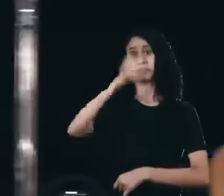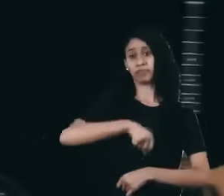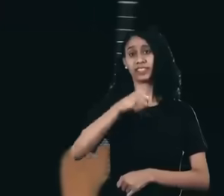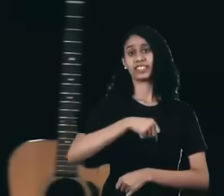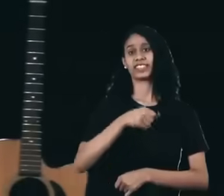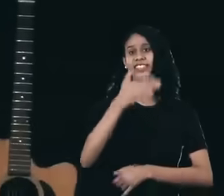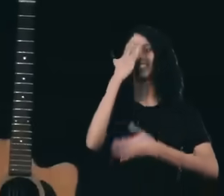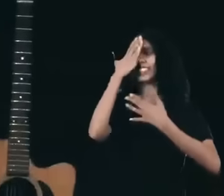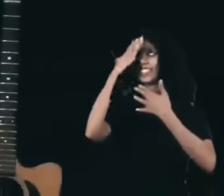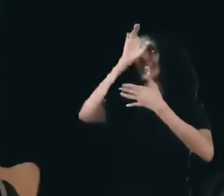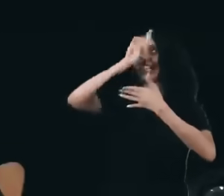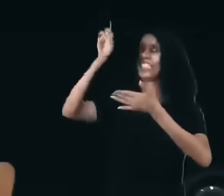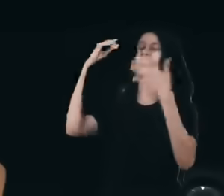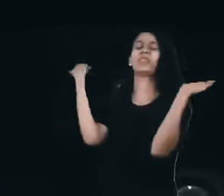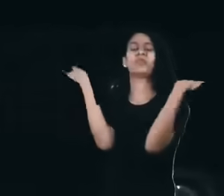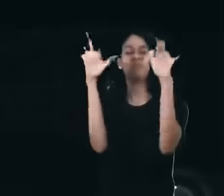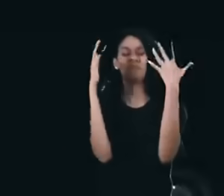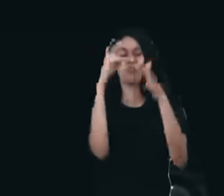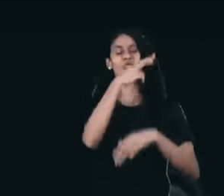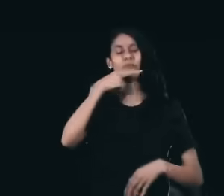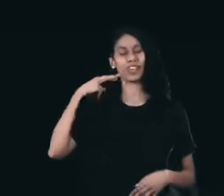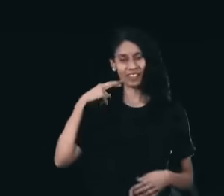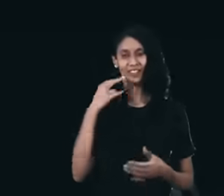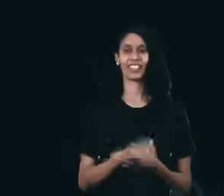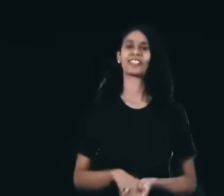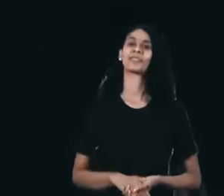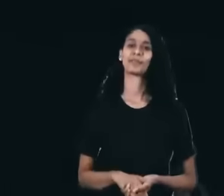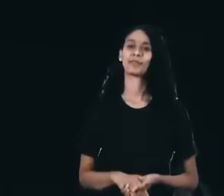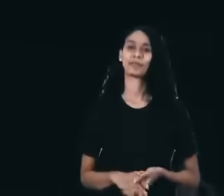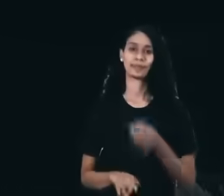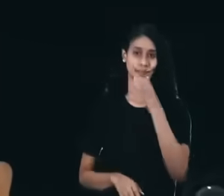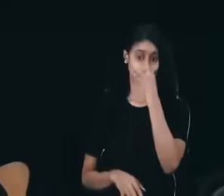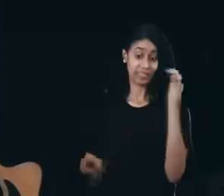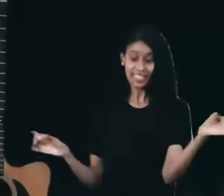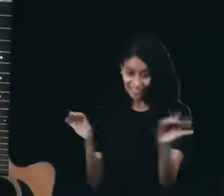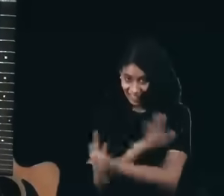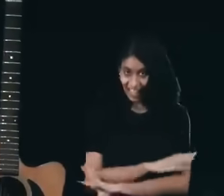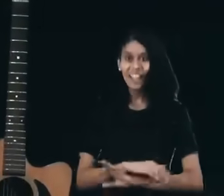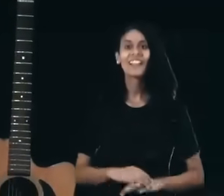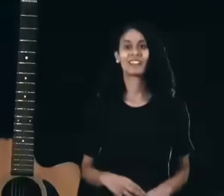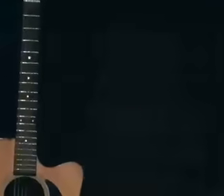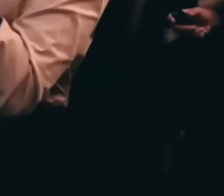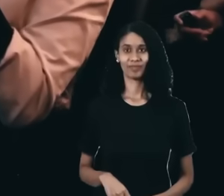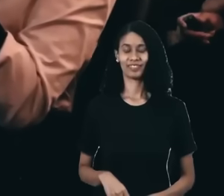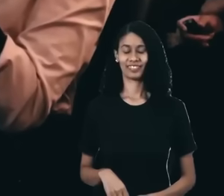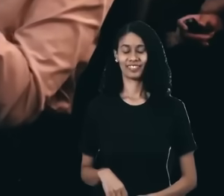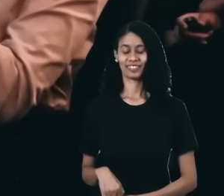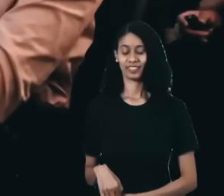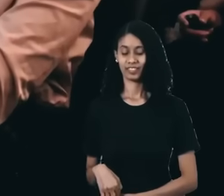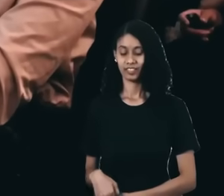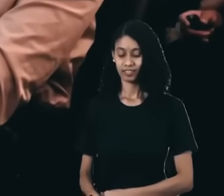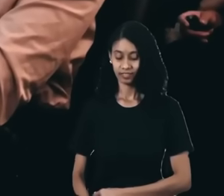graças a Deus. Vamos dar uma salva de palmas para Rebeca, gente. Está terminando.